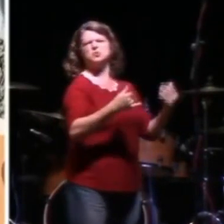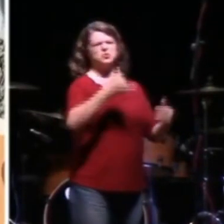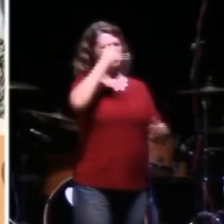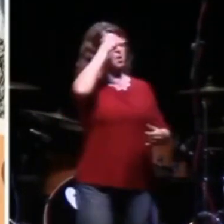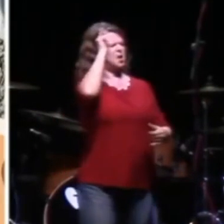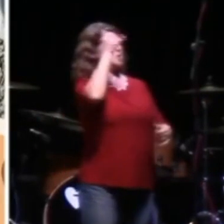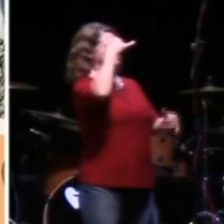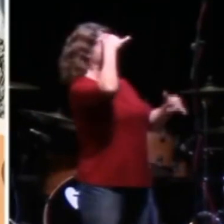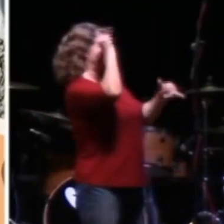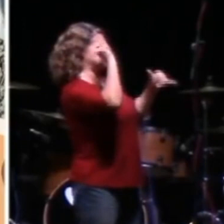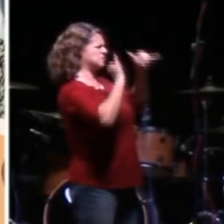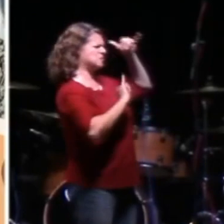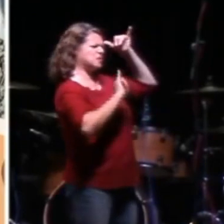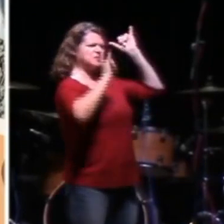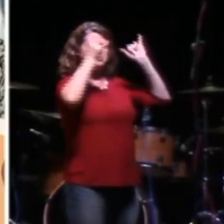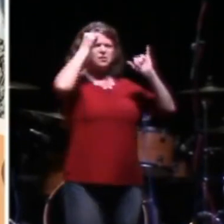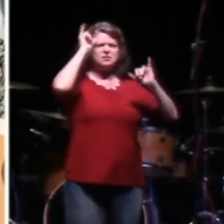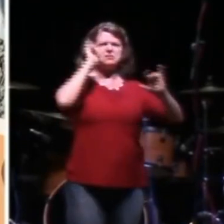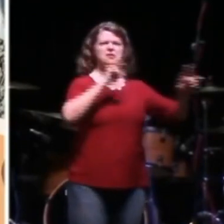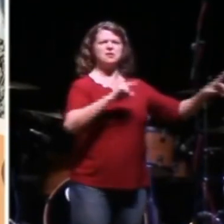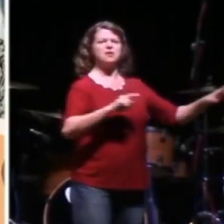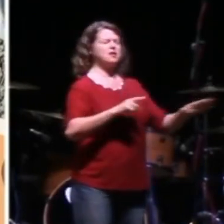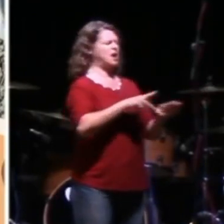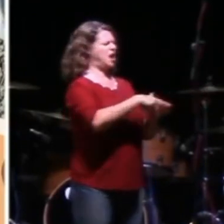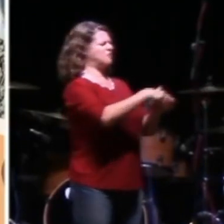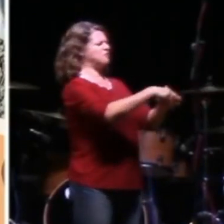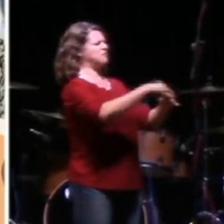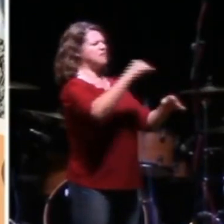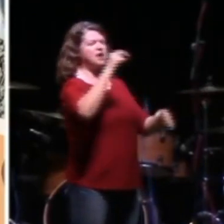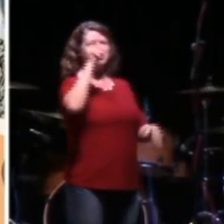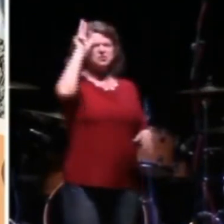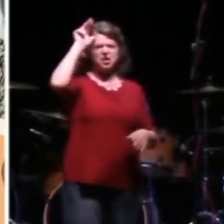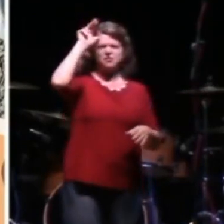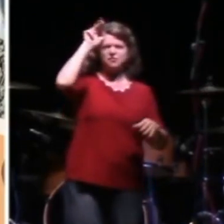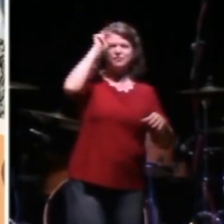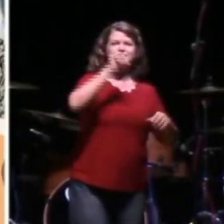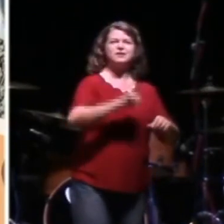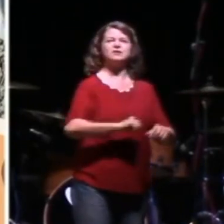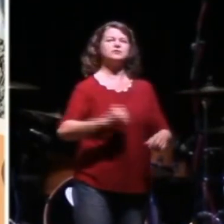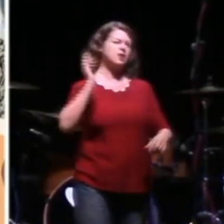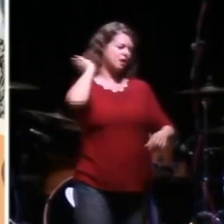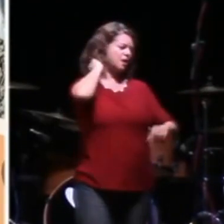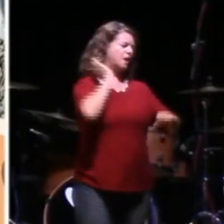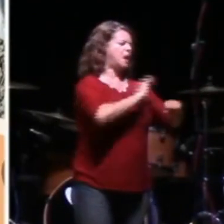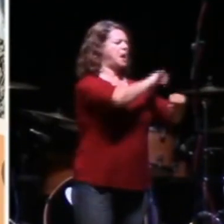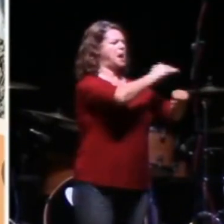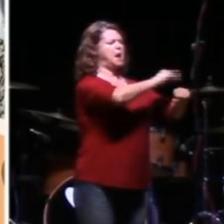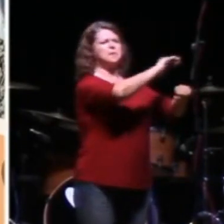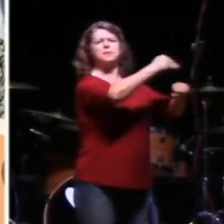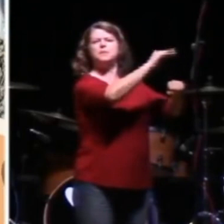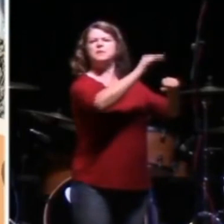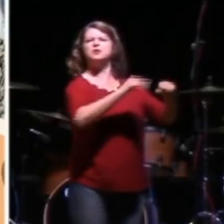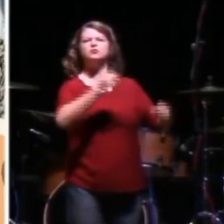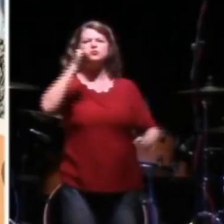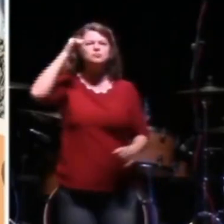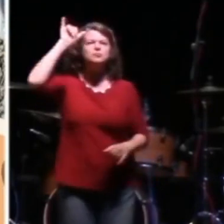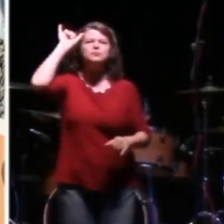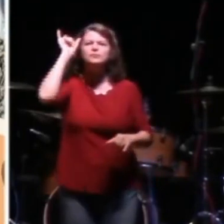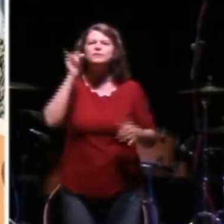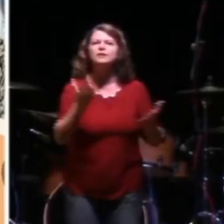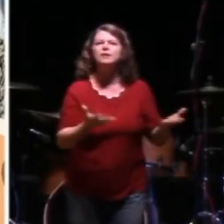teu gado que está no campo sobre os cavalos sobre os jumentos fala sobre os bois sob as orelhas